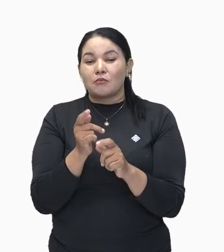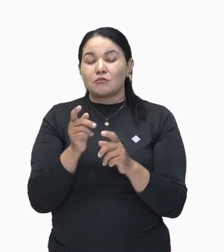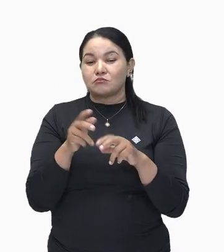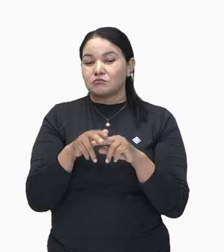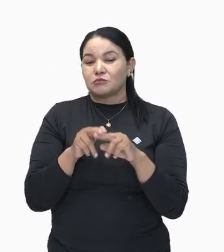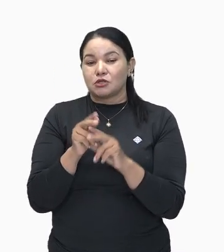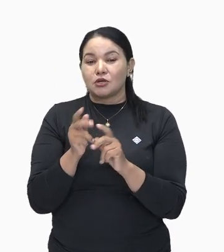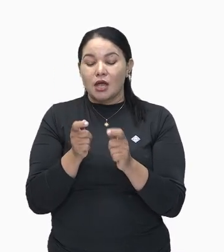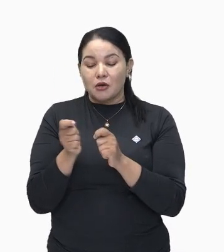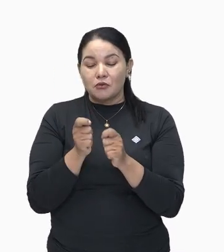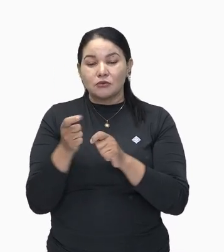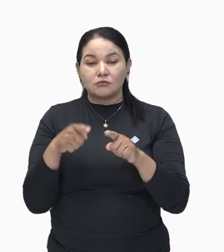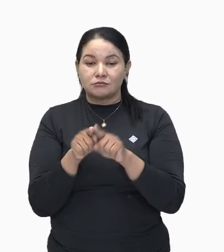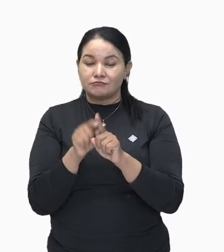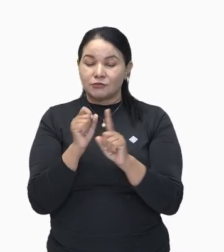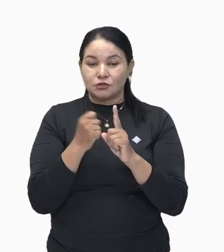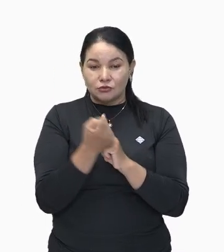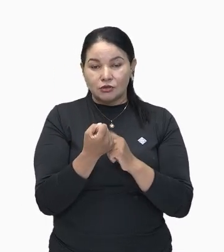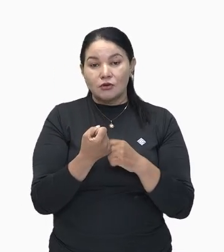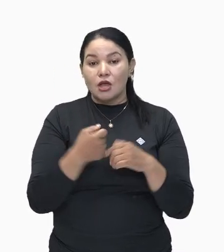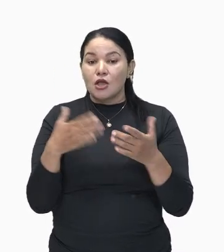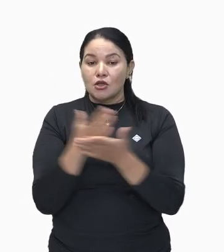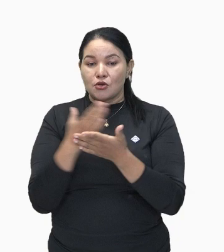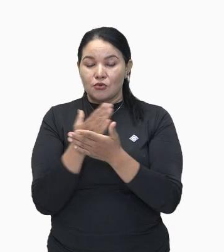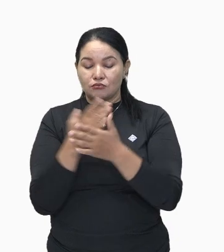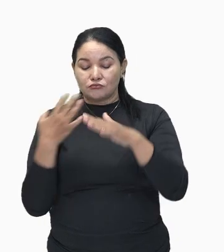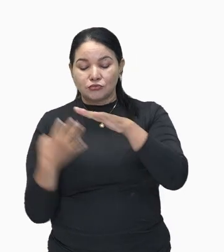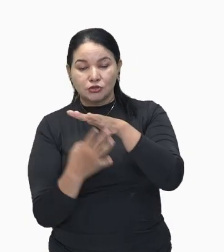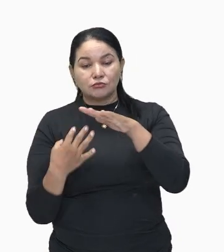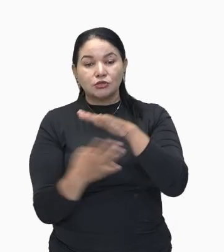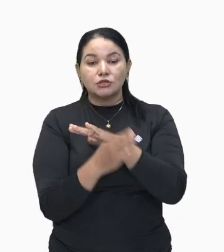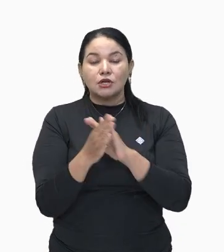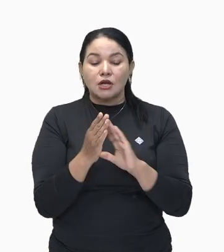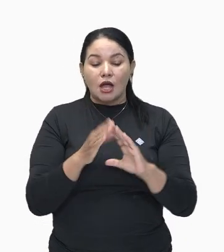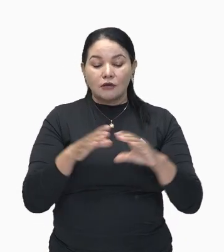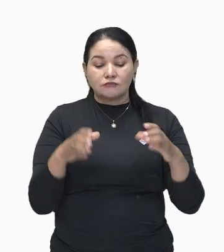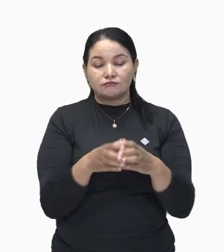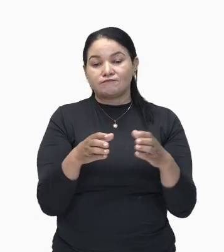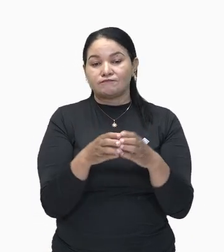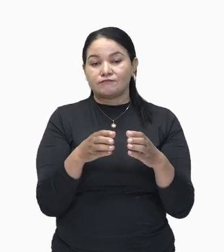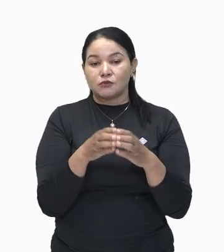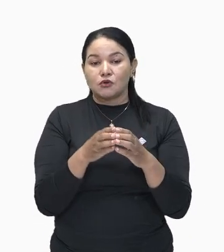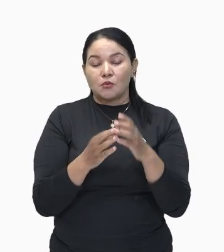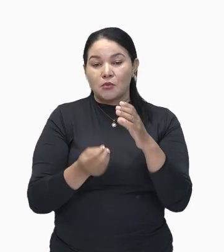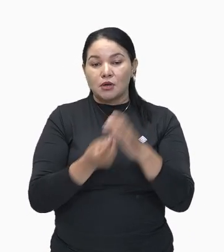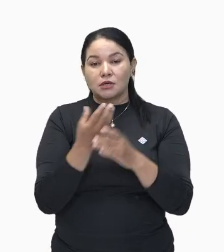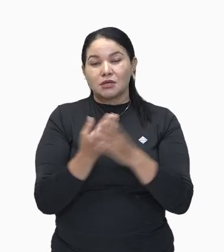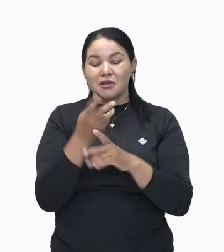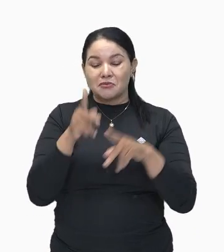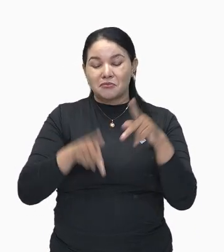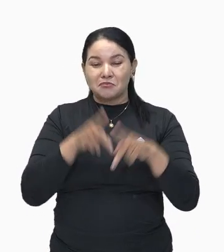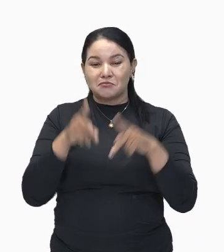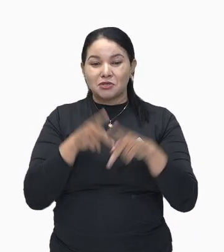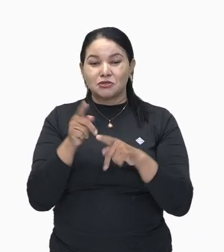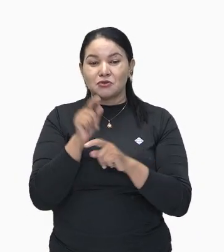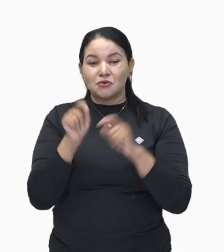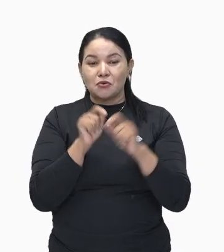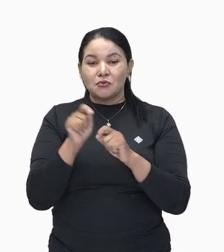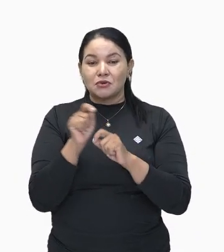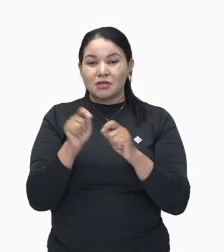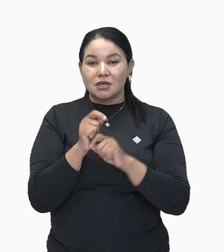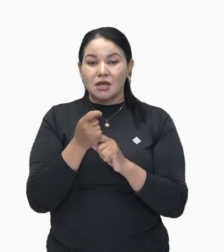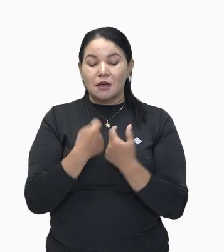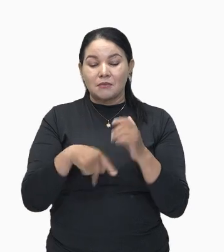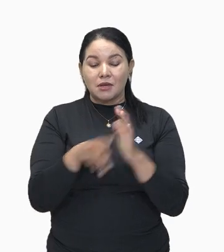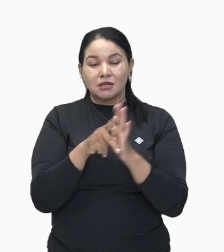social. E os imigrantes, gente, eles acabam se concentrando em comunidades formadas por pessoas com o mesmo local